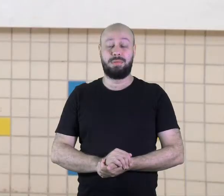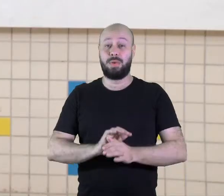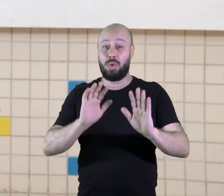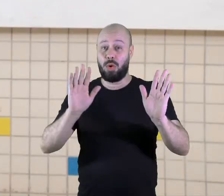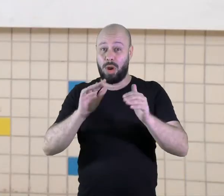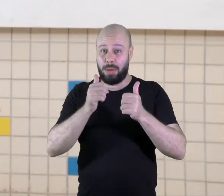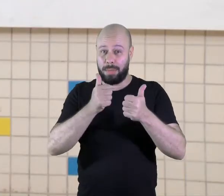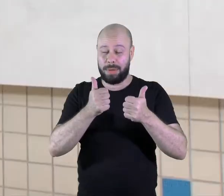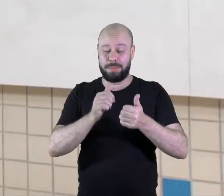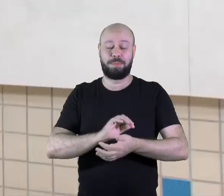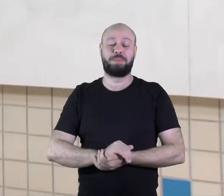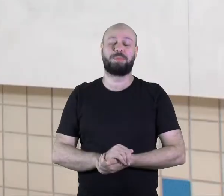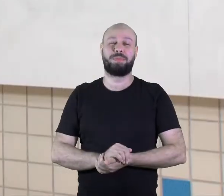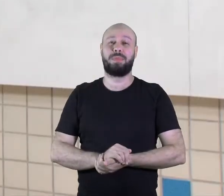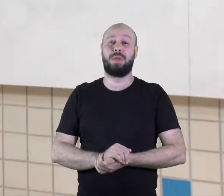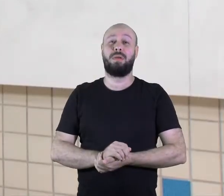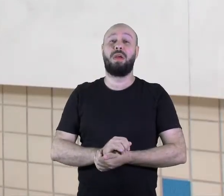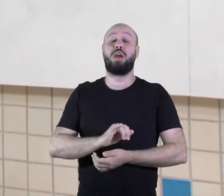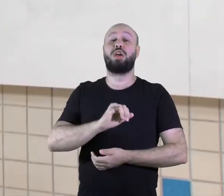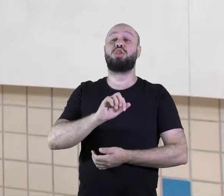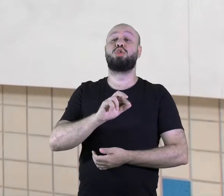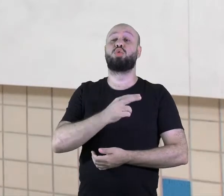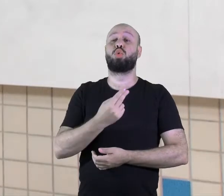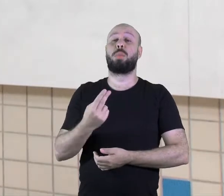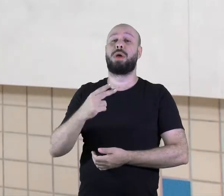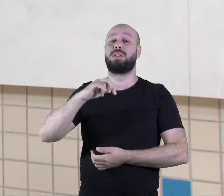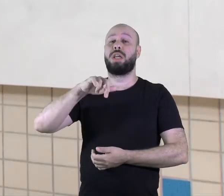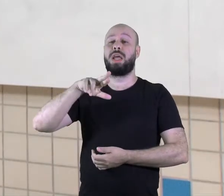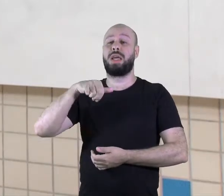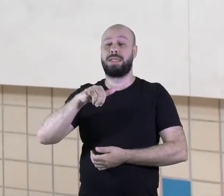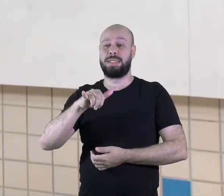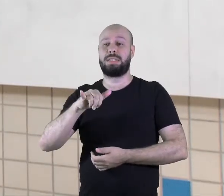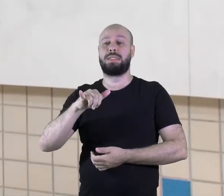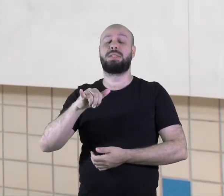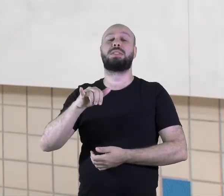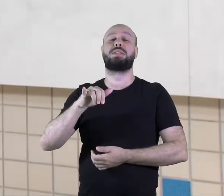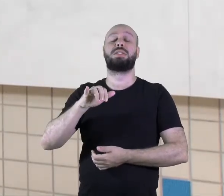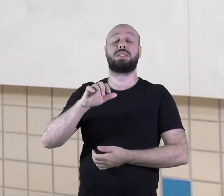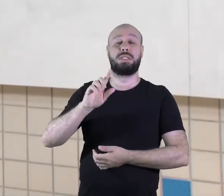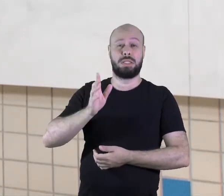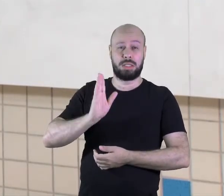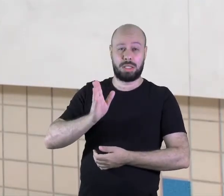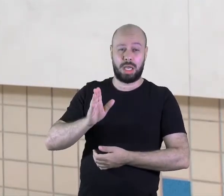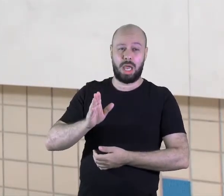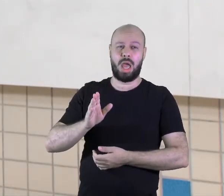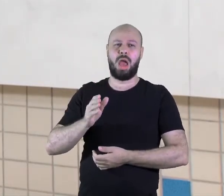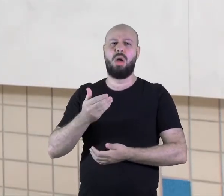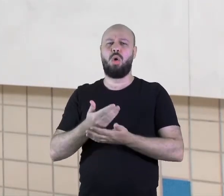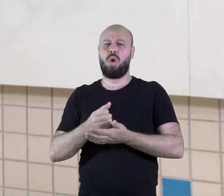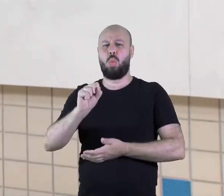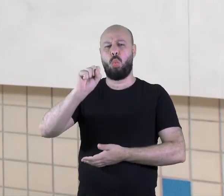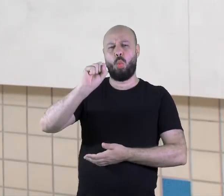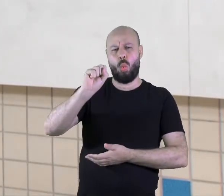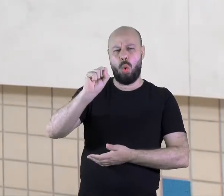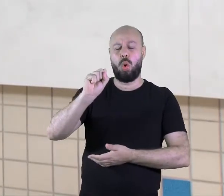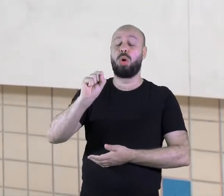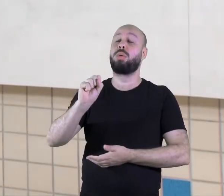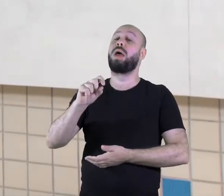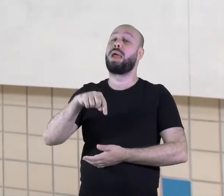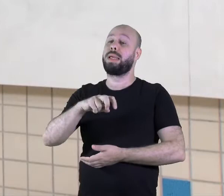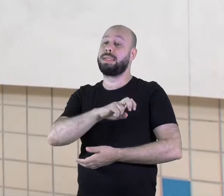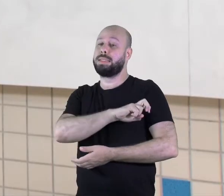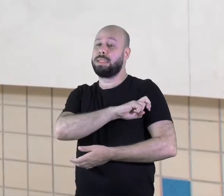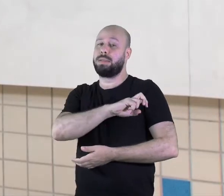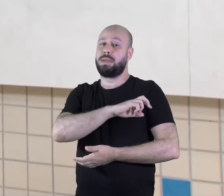tudo bem com vocês? Meu nome é Gerry, nós estamos começando a 8ª aula de Ciências para as turmas de 5º ano aqui de